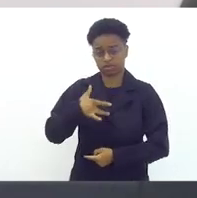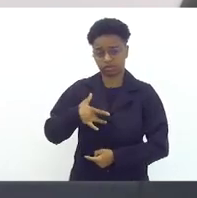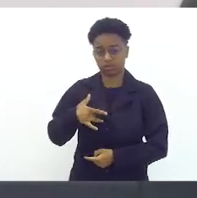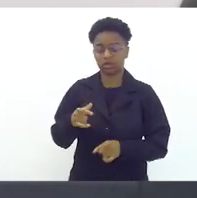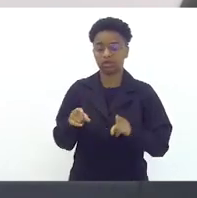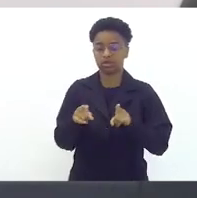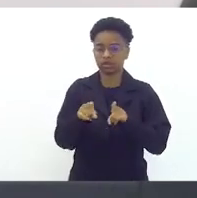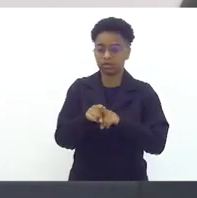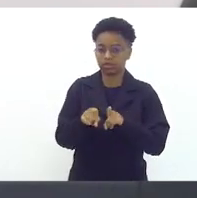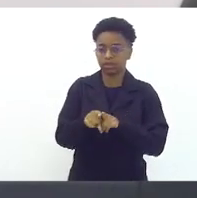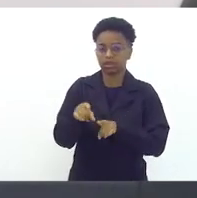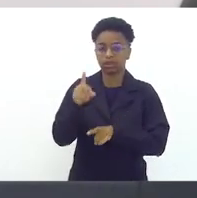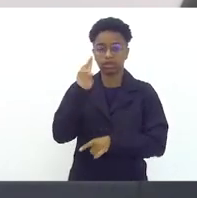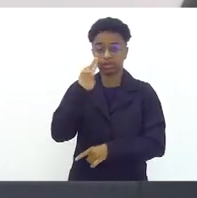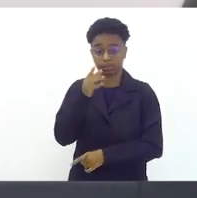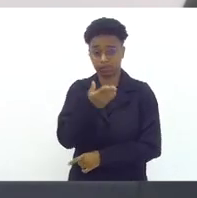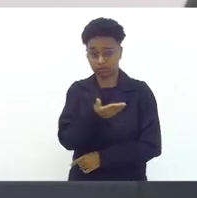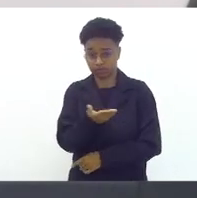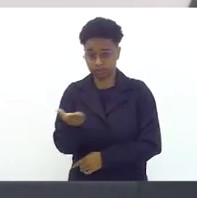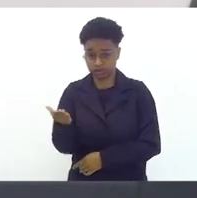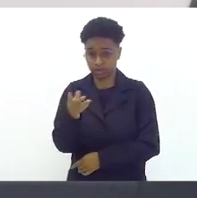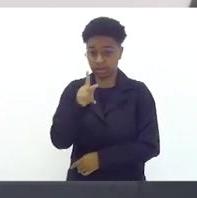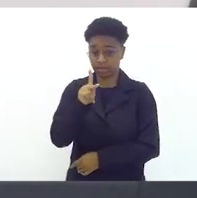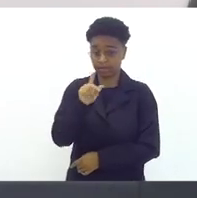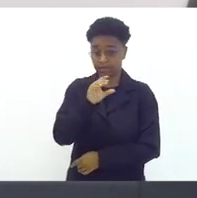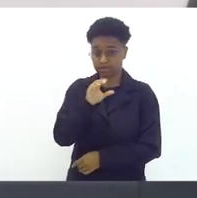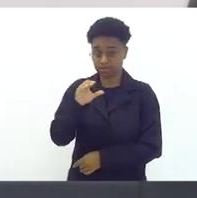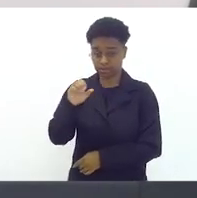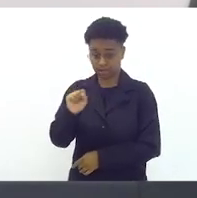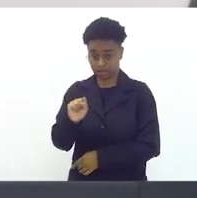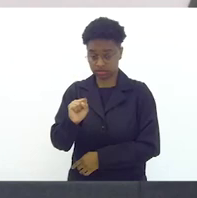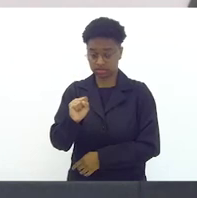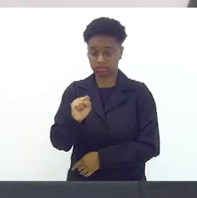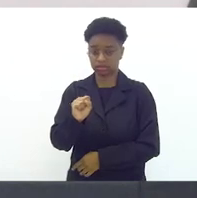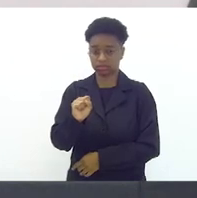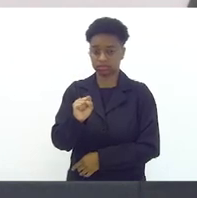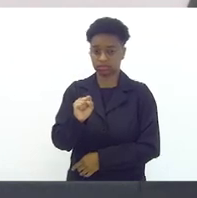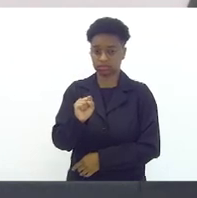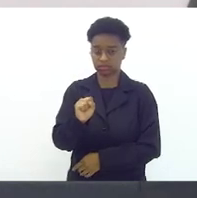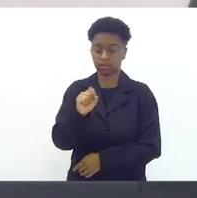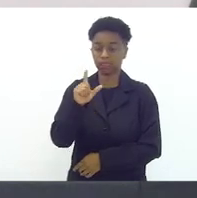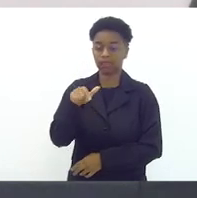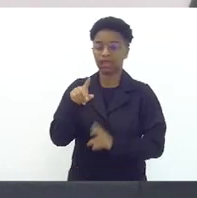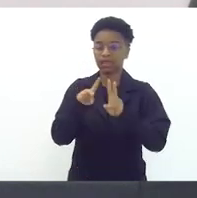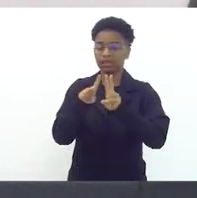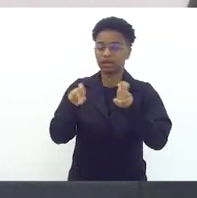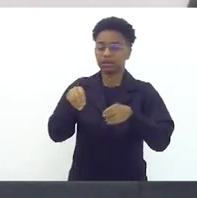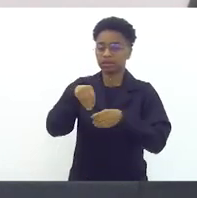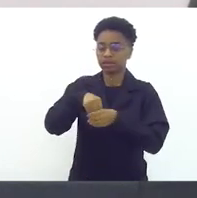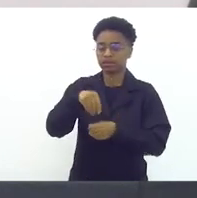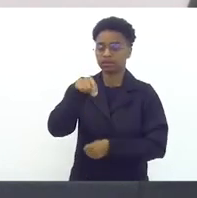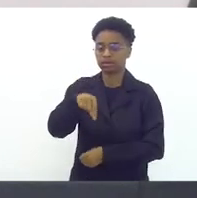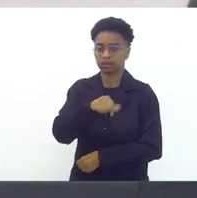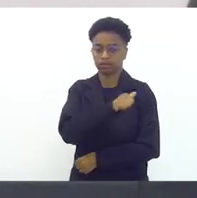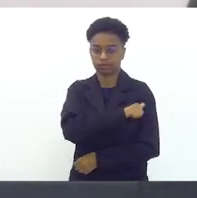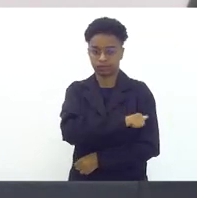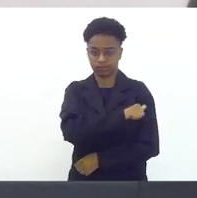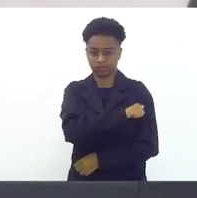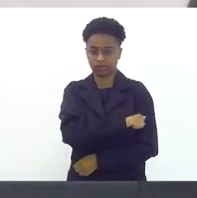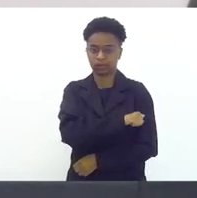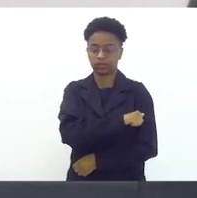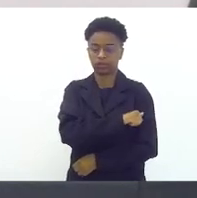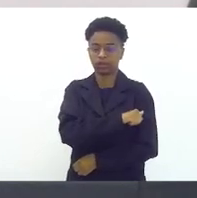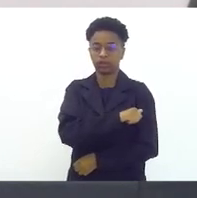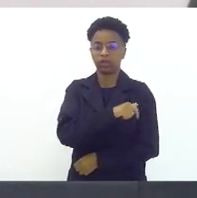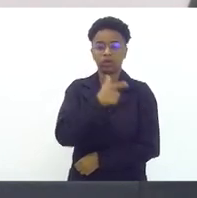lembrando, assim, que a questão do PCCS é uma questão que, dentro do estado do Rio de Janeiro, ela